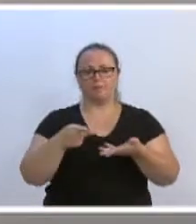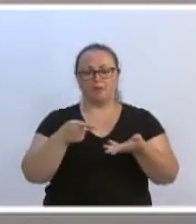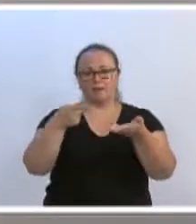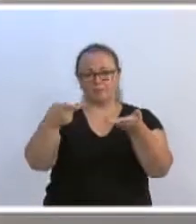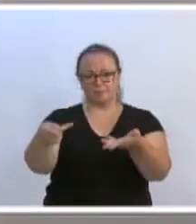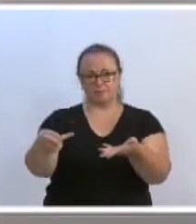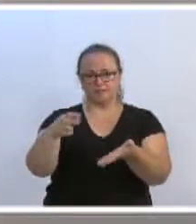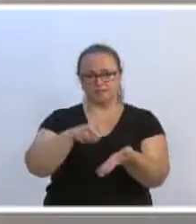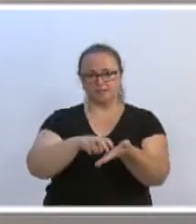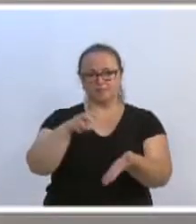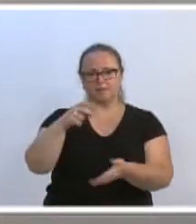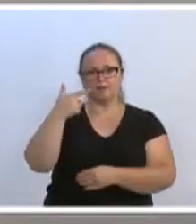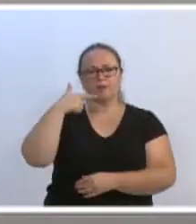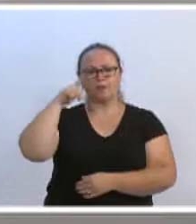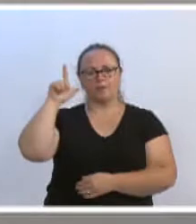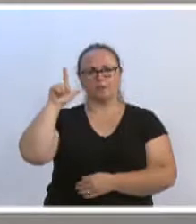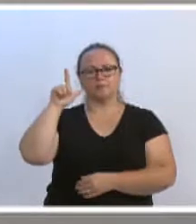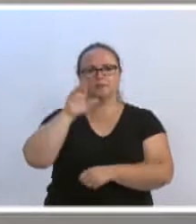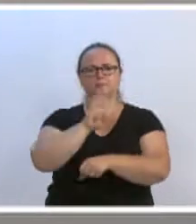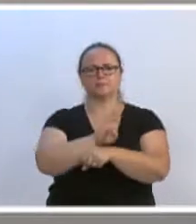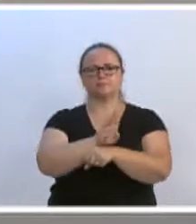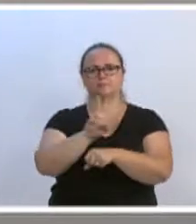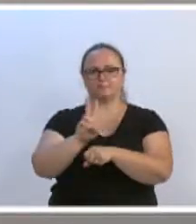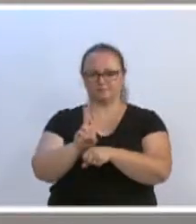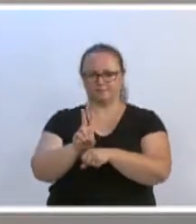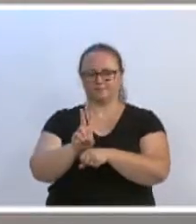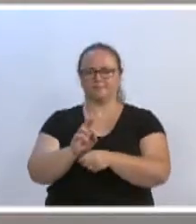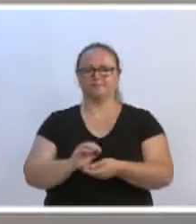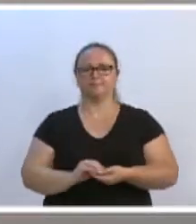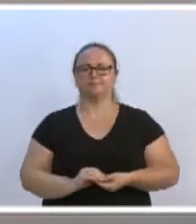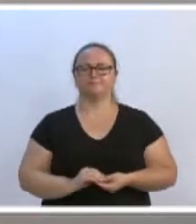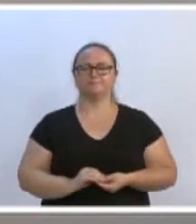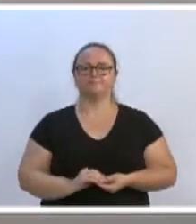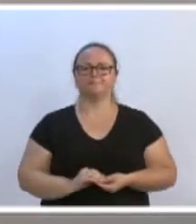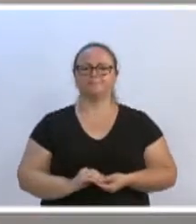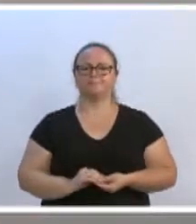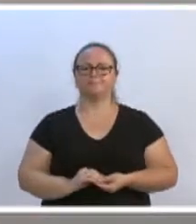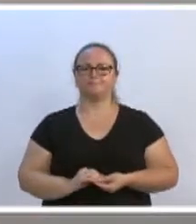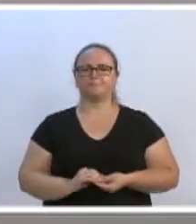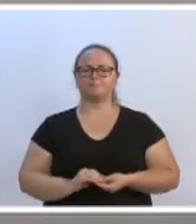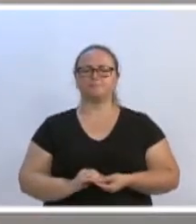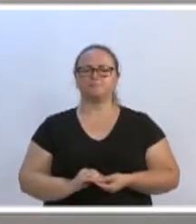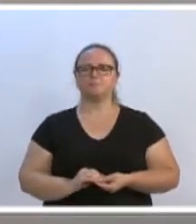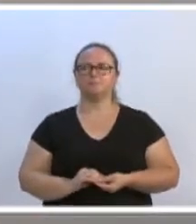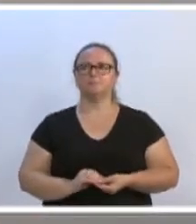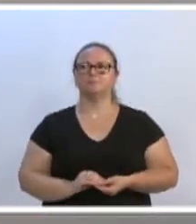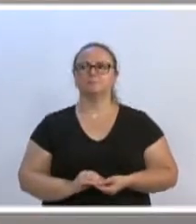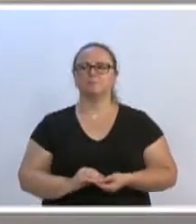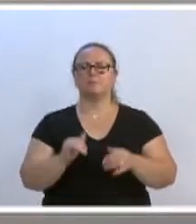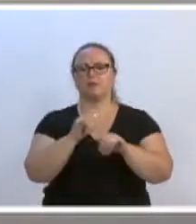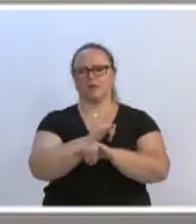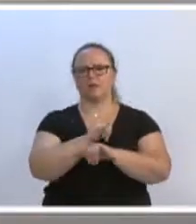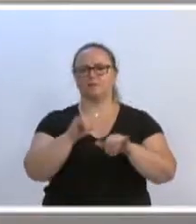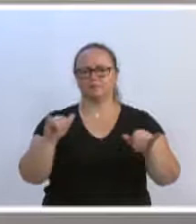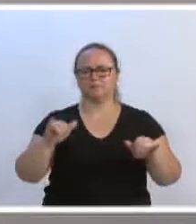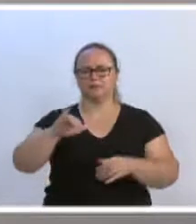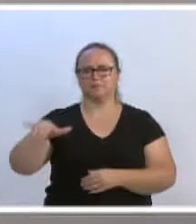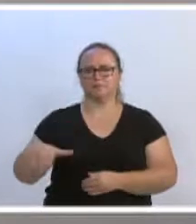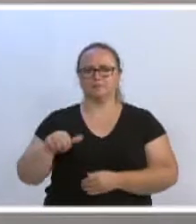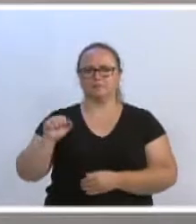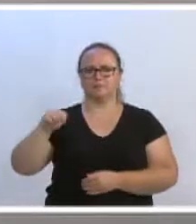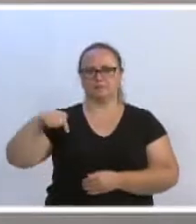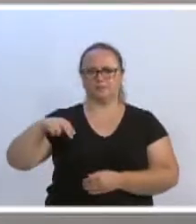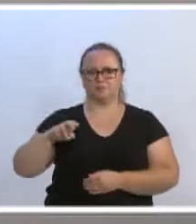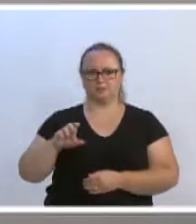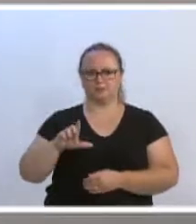ontem lá no boa vista eu gostaria de dizer para jaqueline pro paulo foram quem